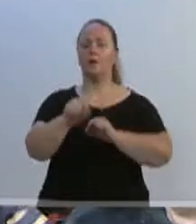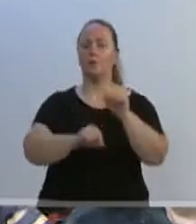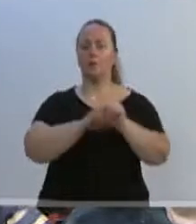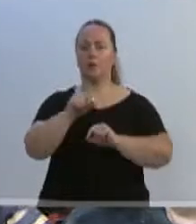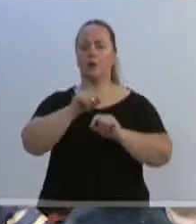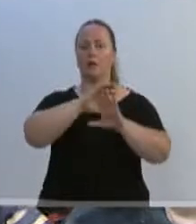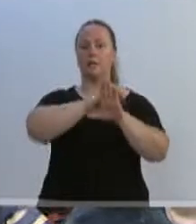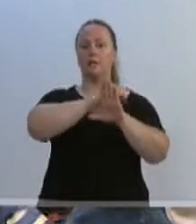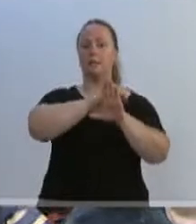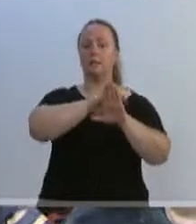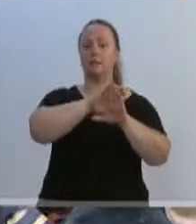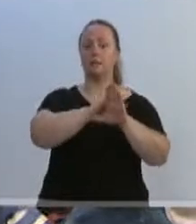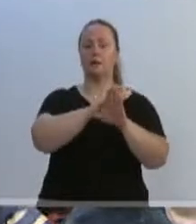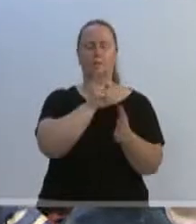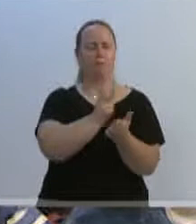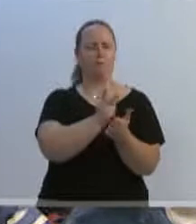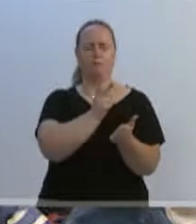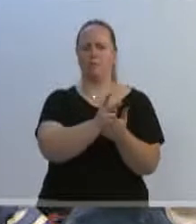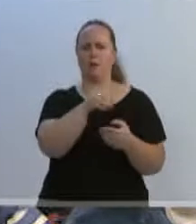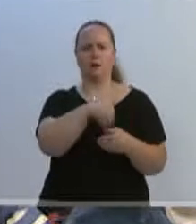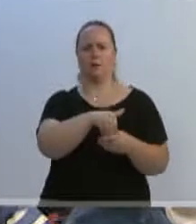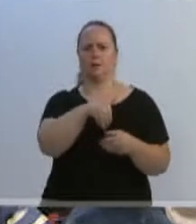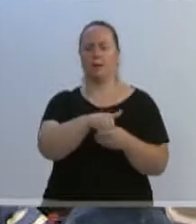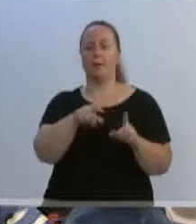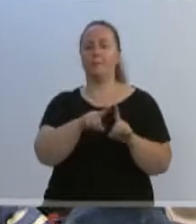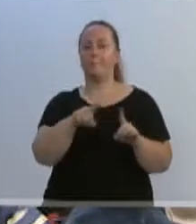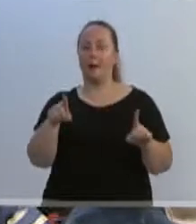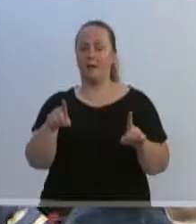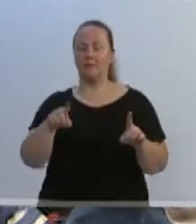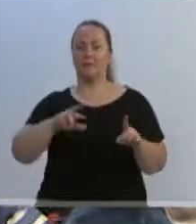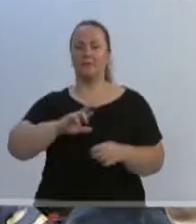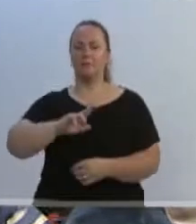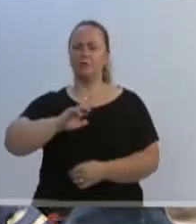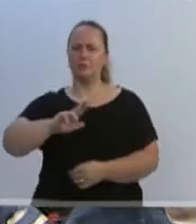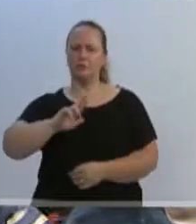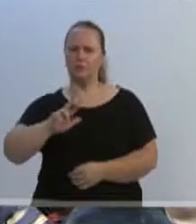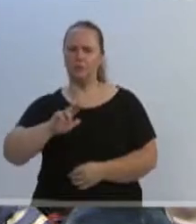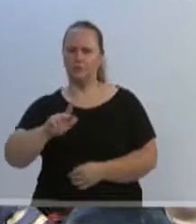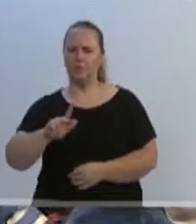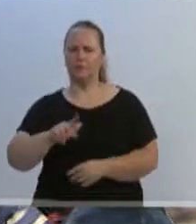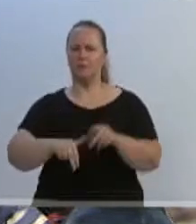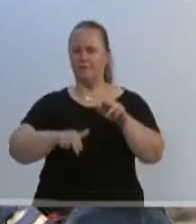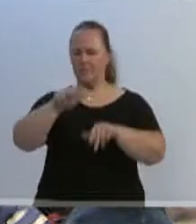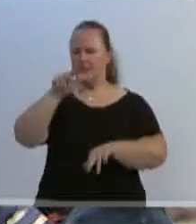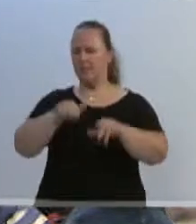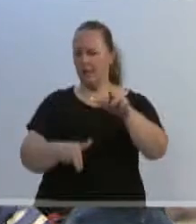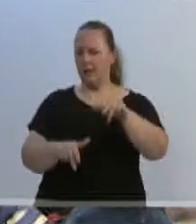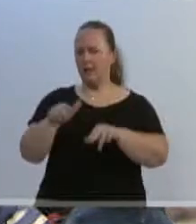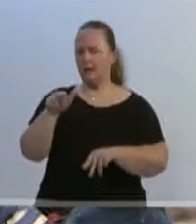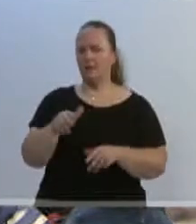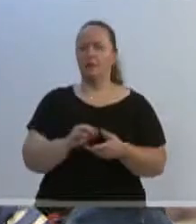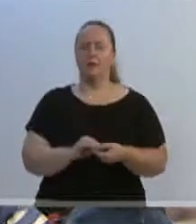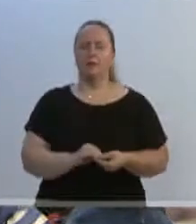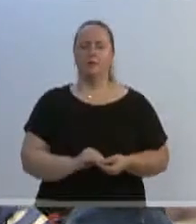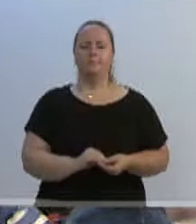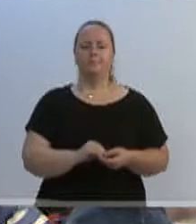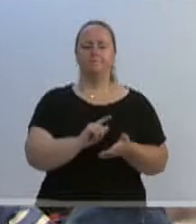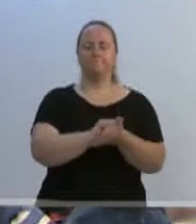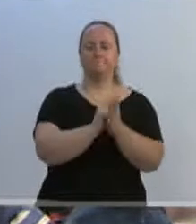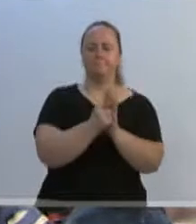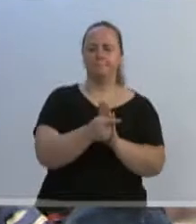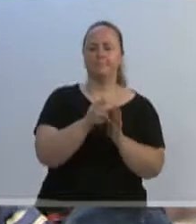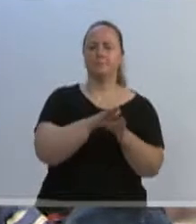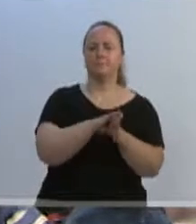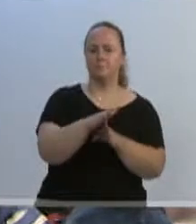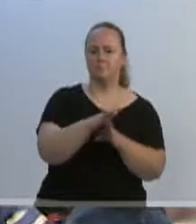A ideologia mantém o meu voto, mas o que diz respeito no que diz respeito à orientação de gênero, né, no